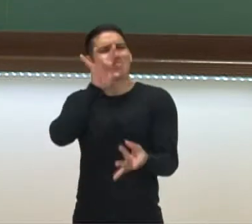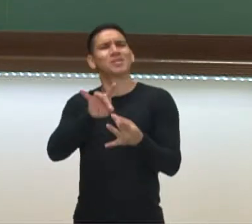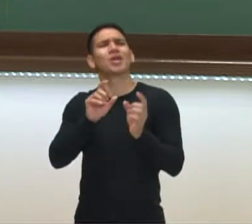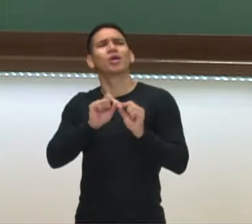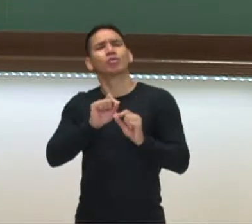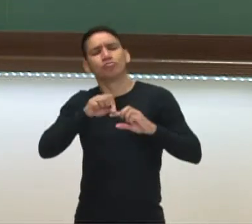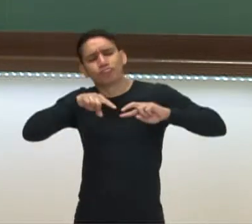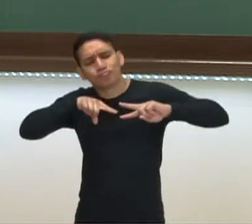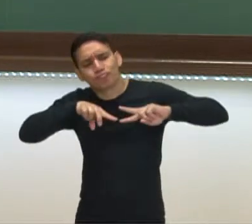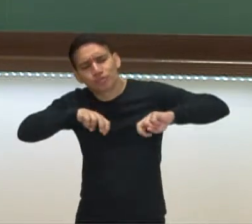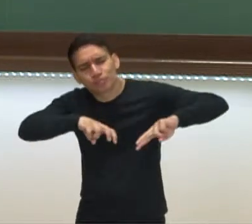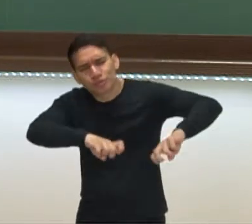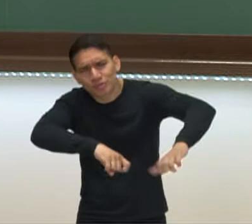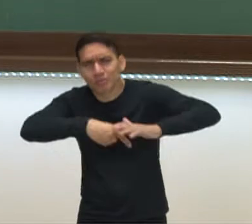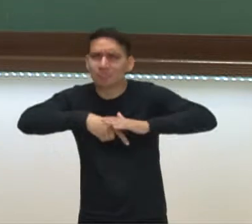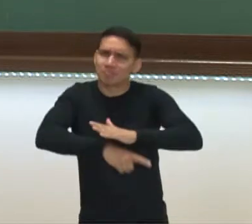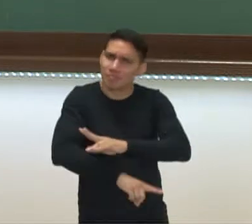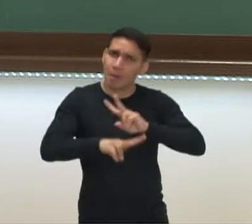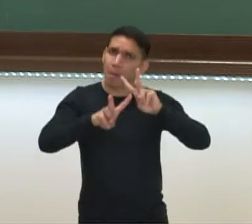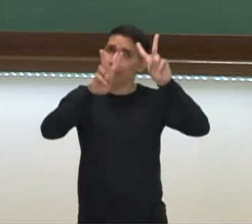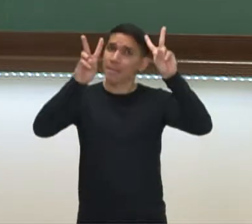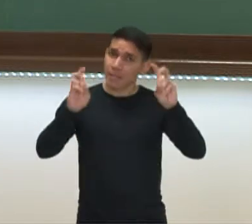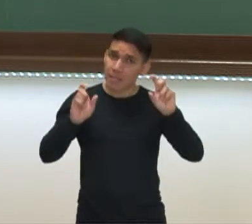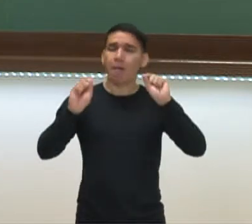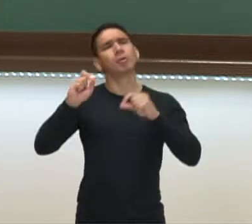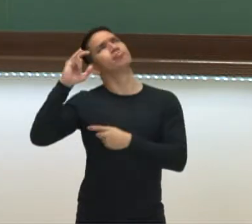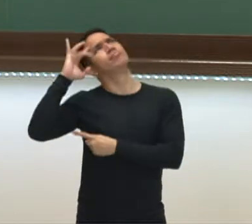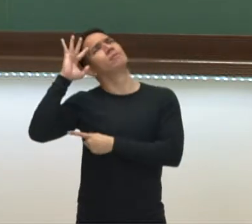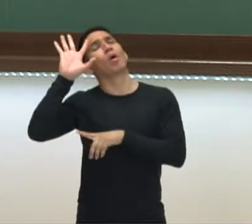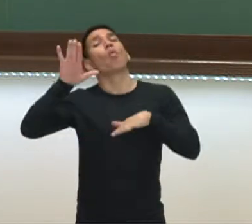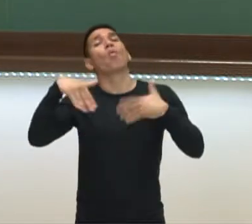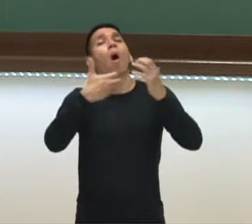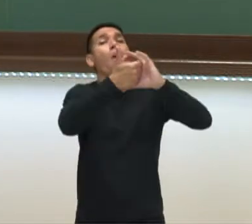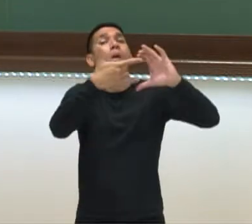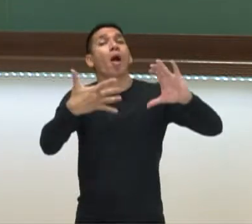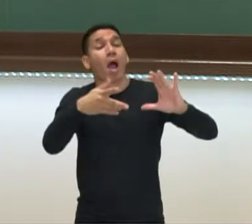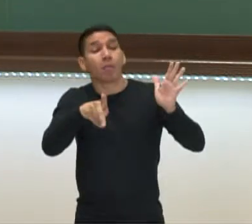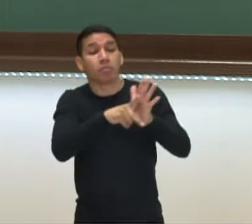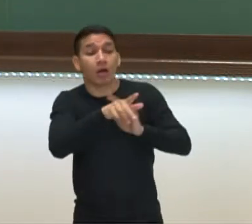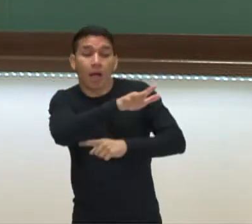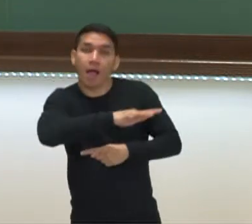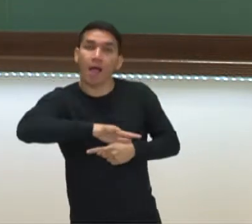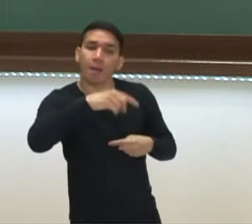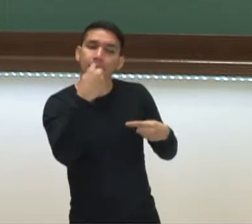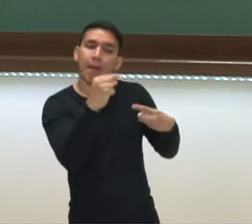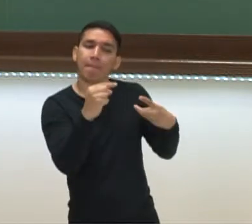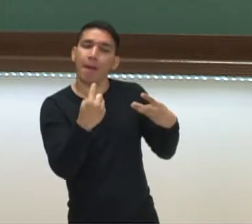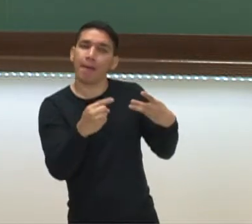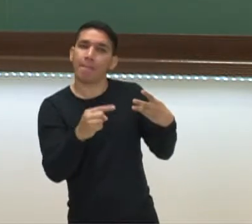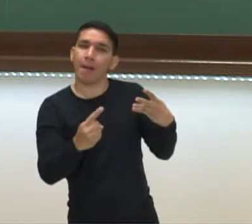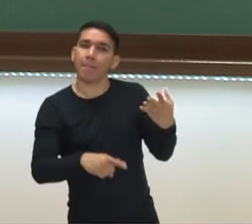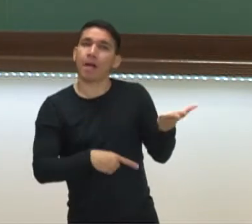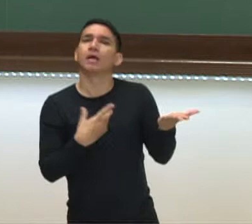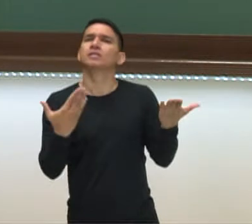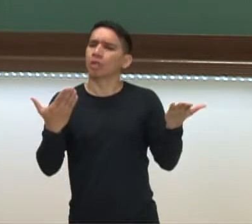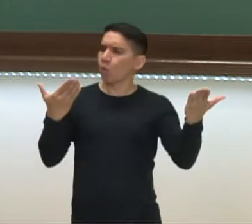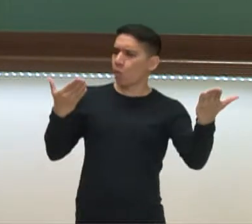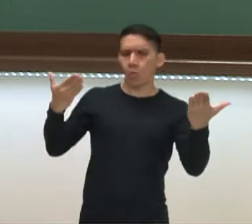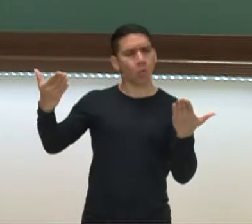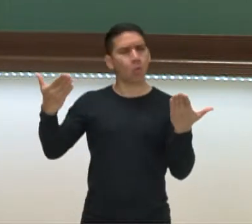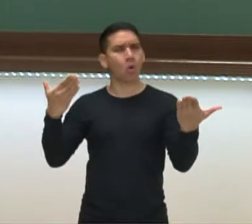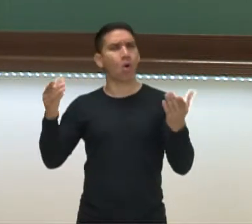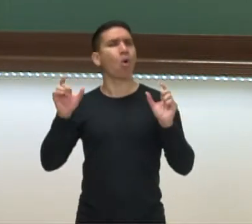respeito desse tema, pensar quais são as características do espaço rural e estabelecer um paralelo ou